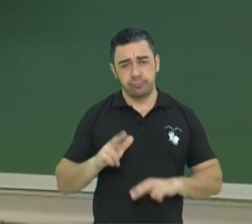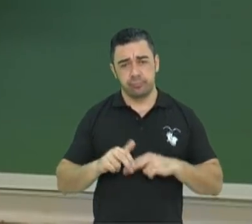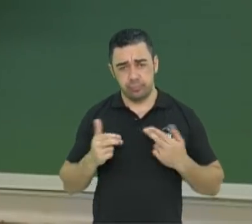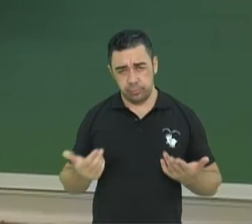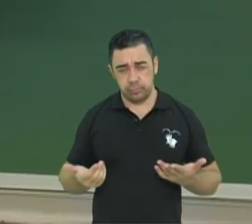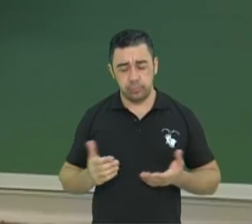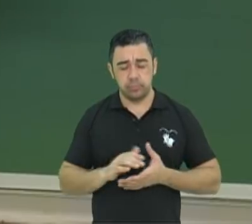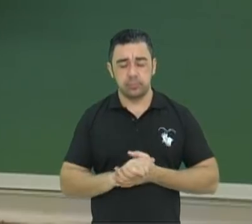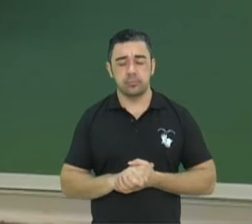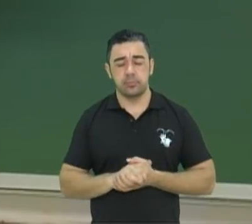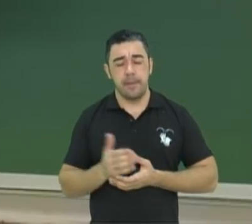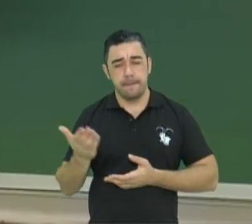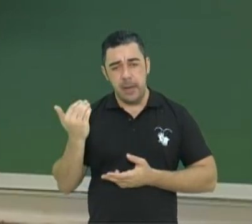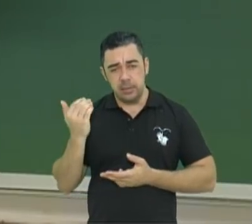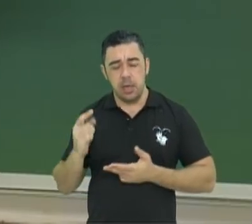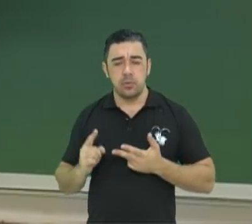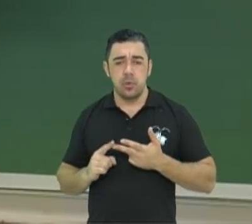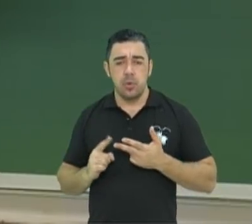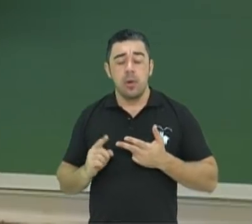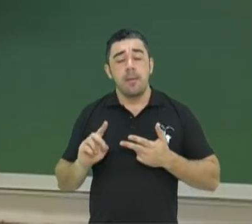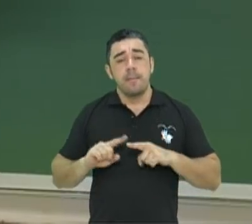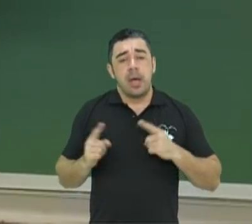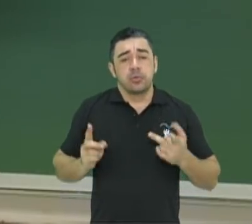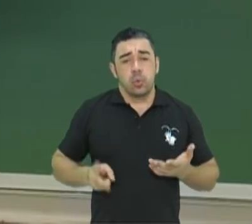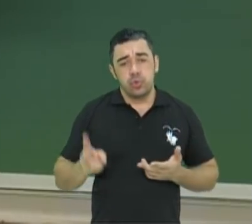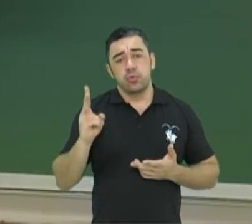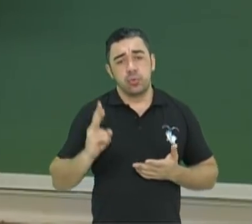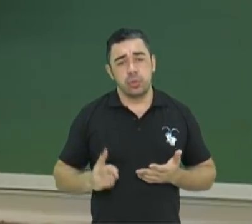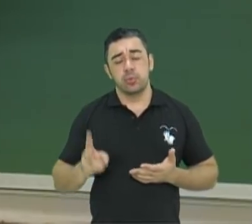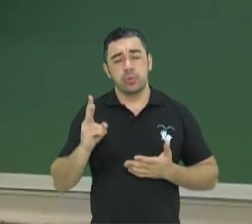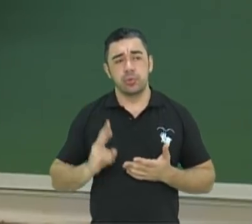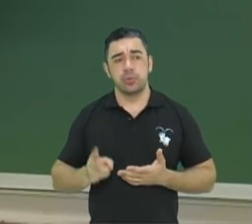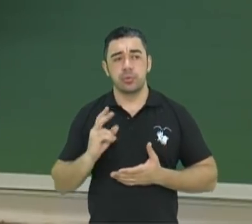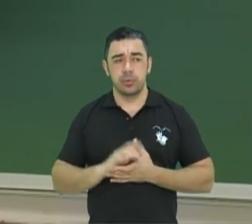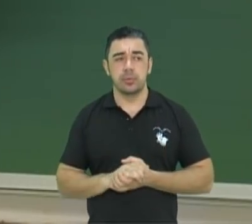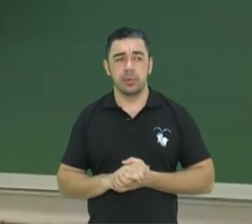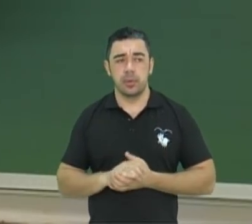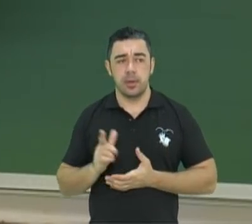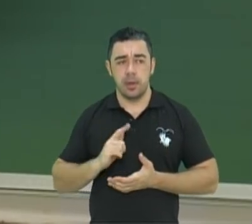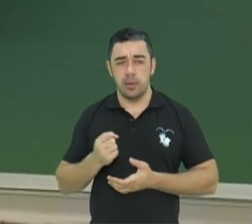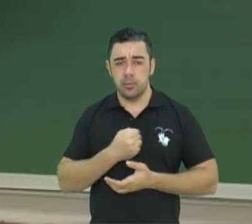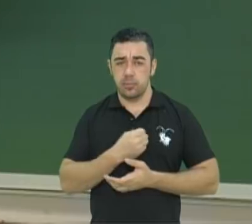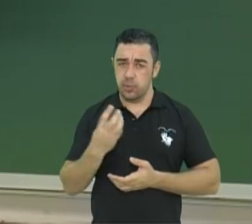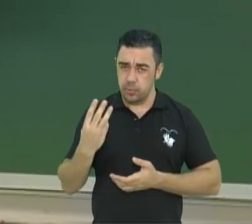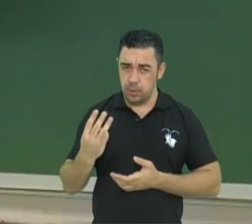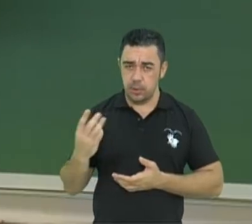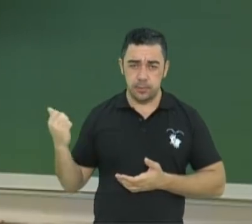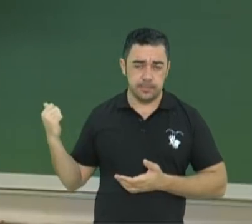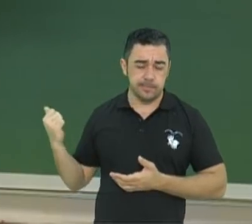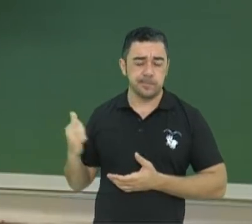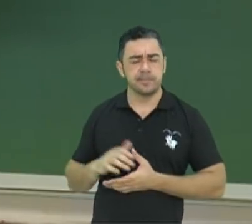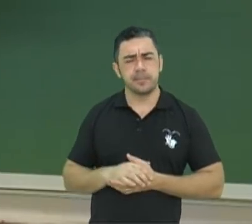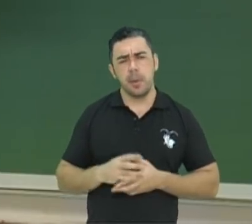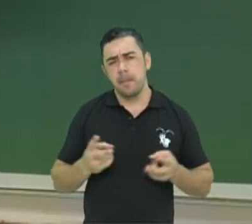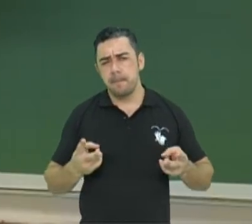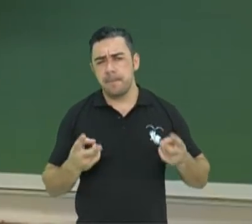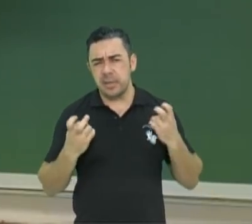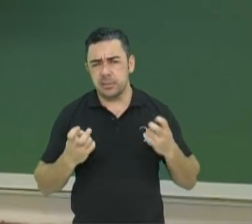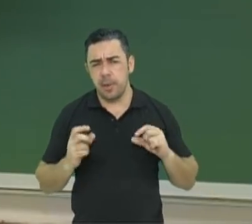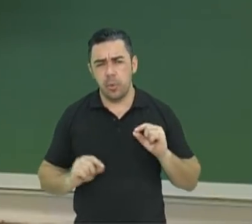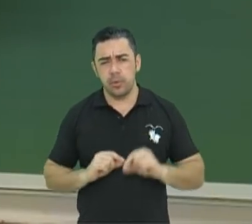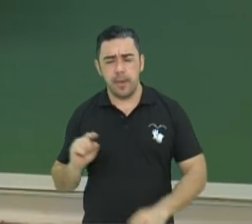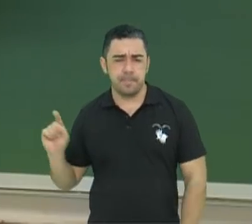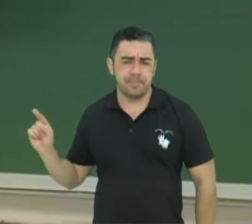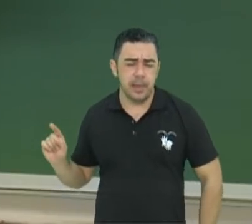né? Está no passado, mas ela indica algo contínuo. Então, o trecho 3, nós tínhamos. Observe que,